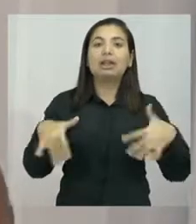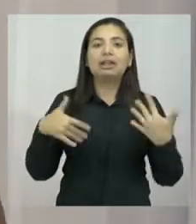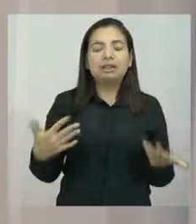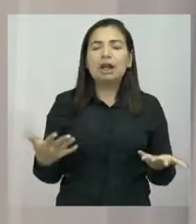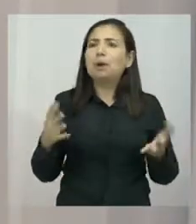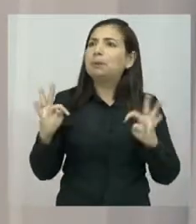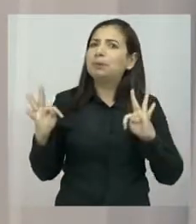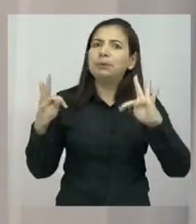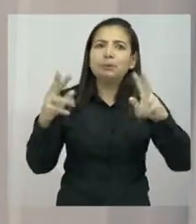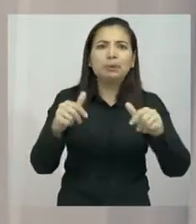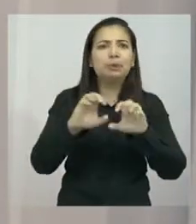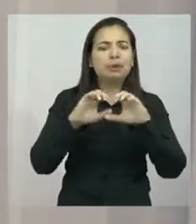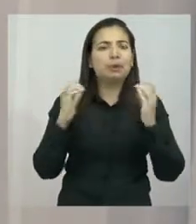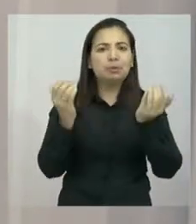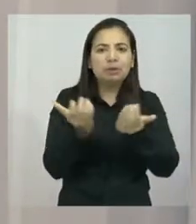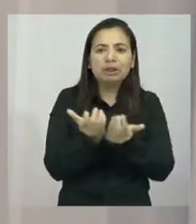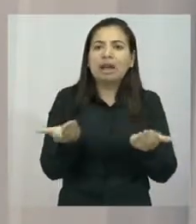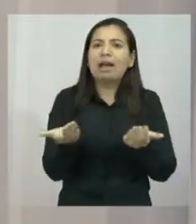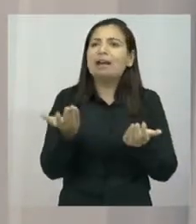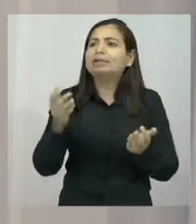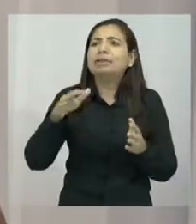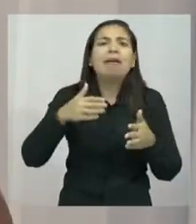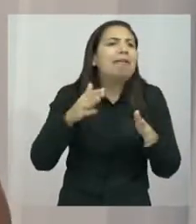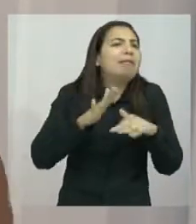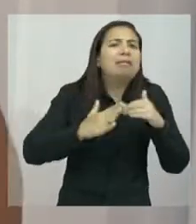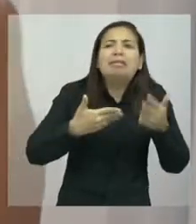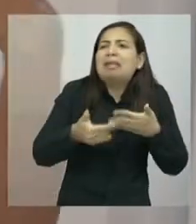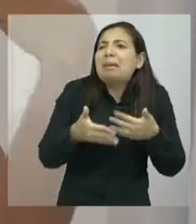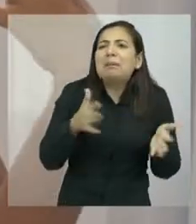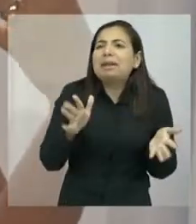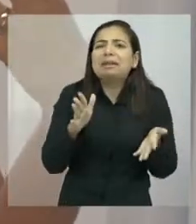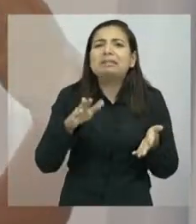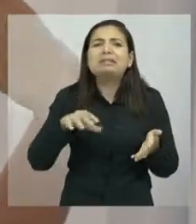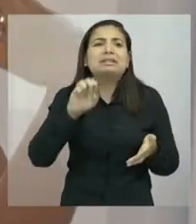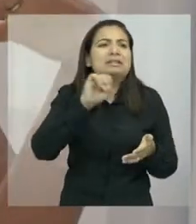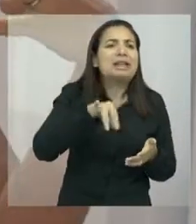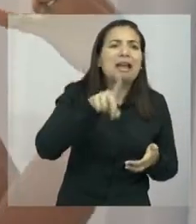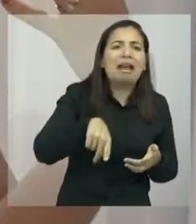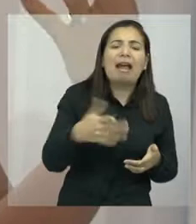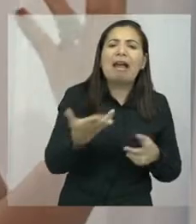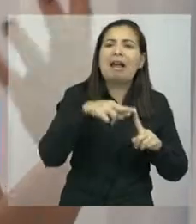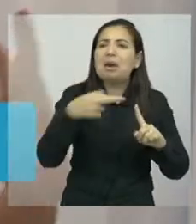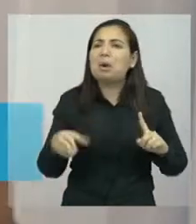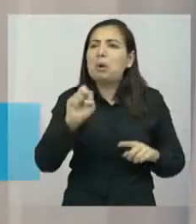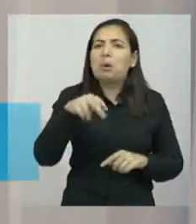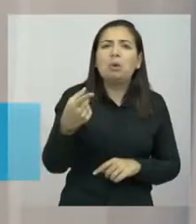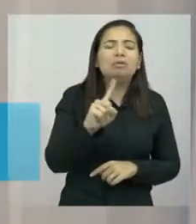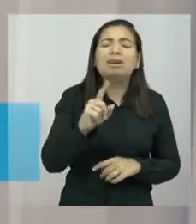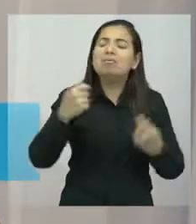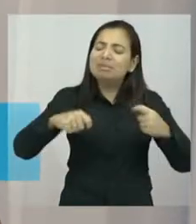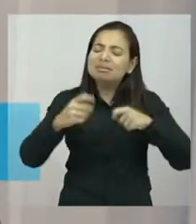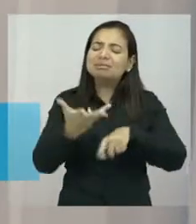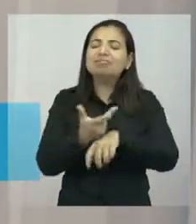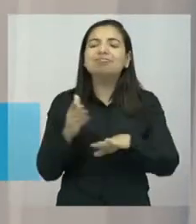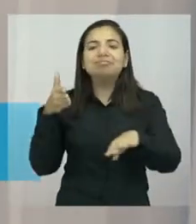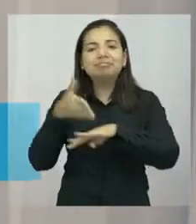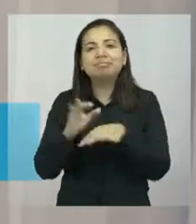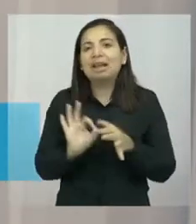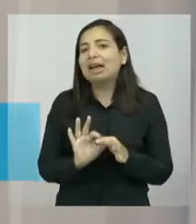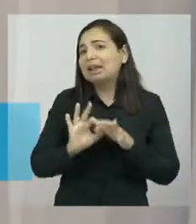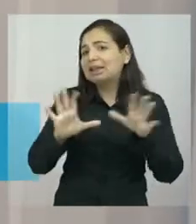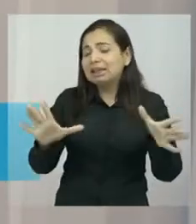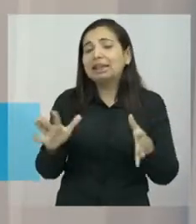toda a comunidade, independente do credo religioso, que as famílias elas possam estar ali naquele dia. E